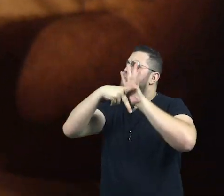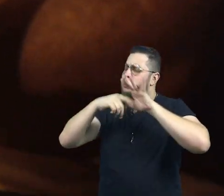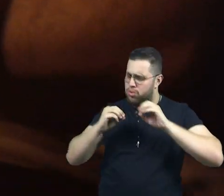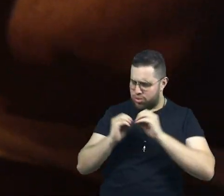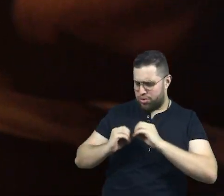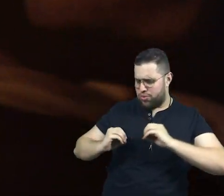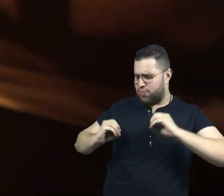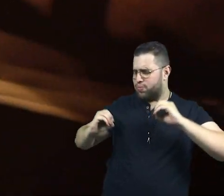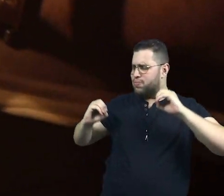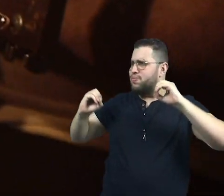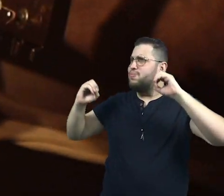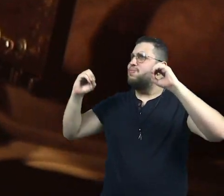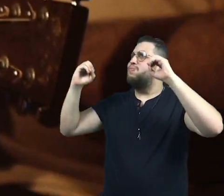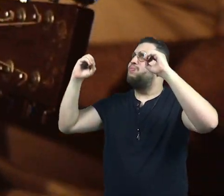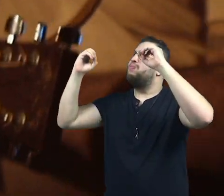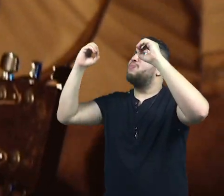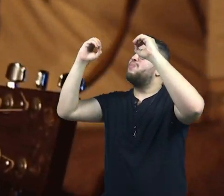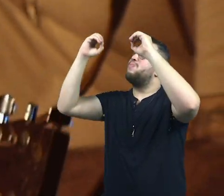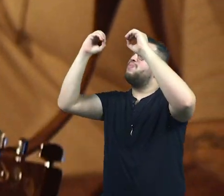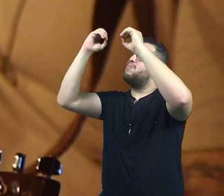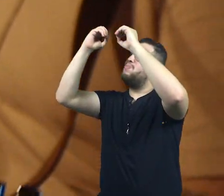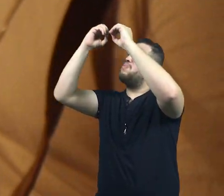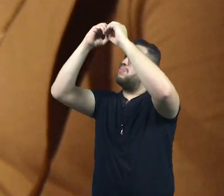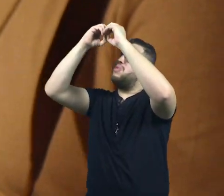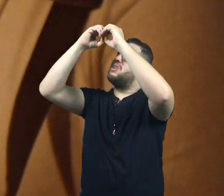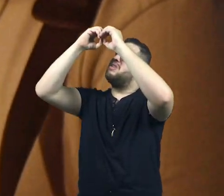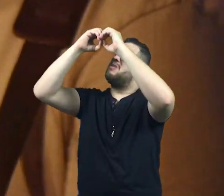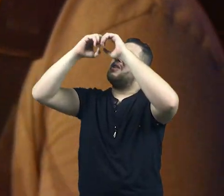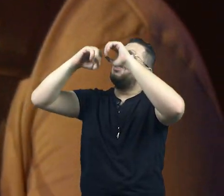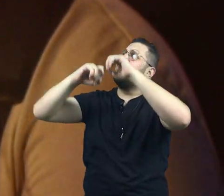Te damos honra,